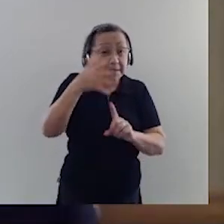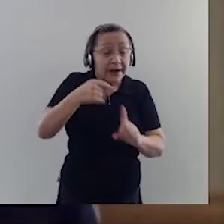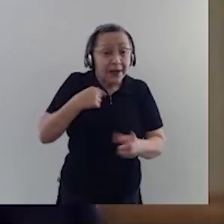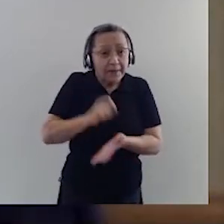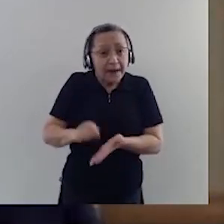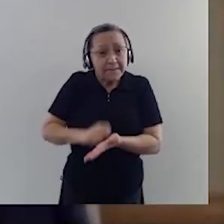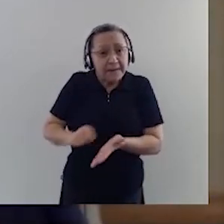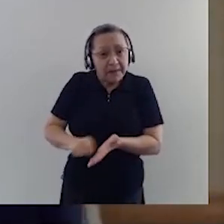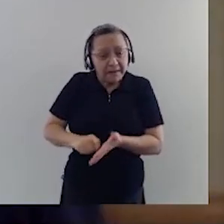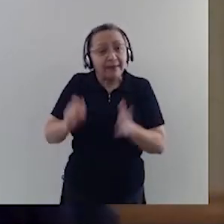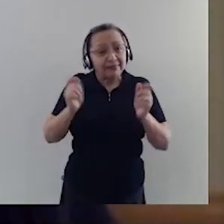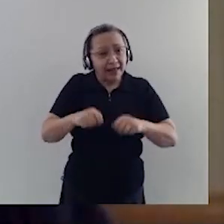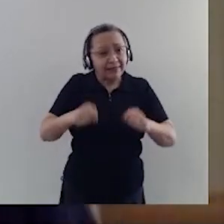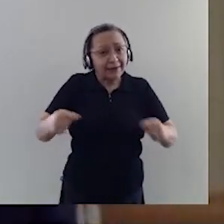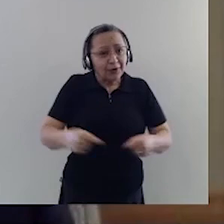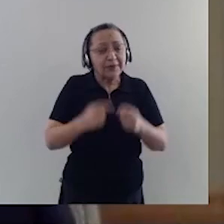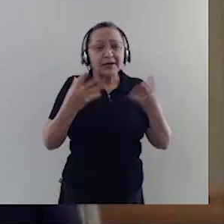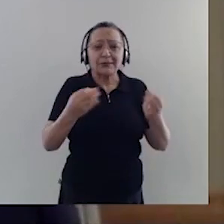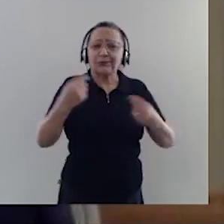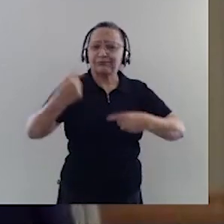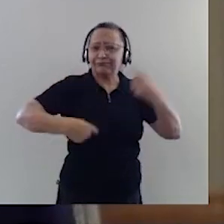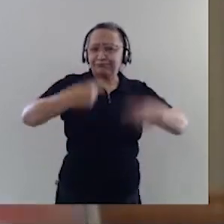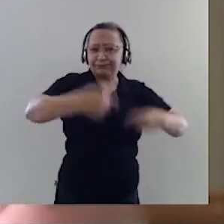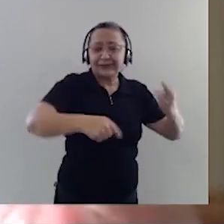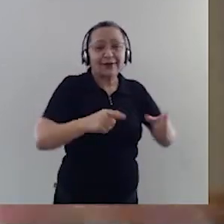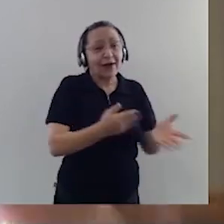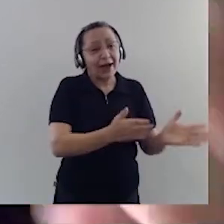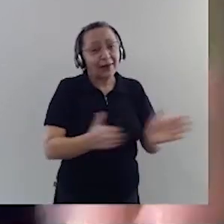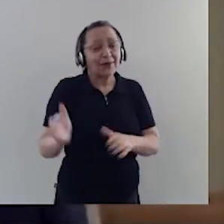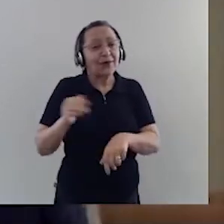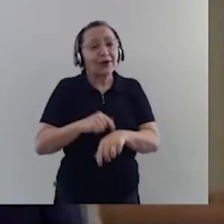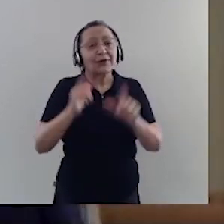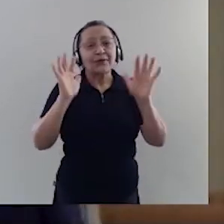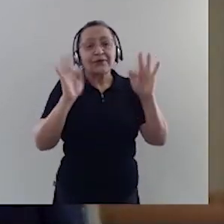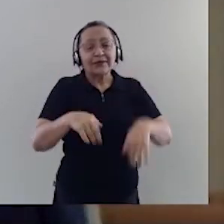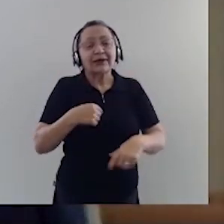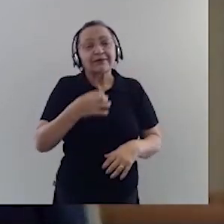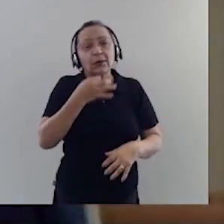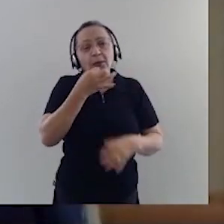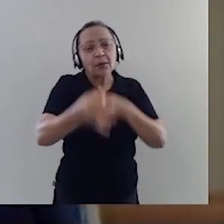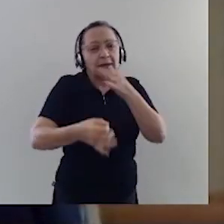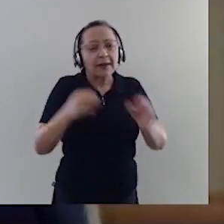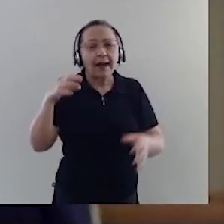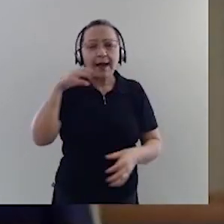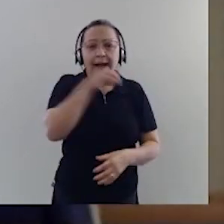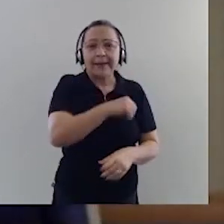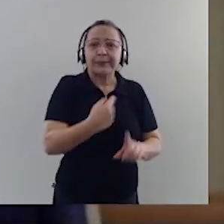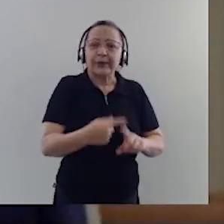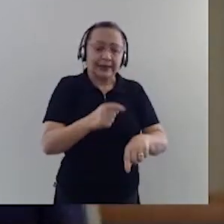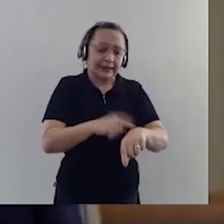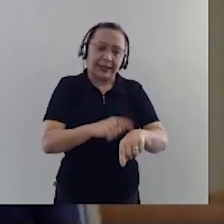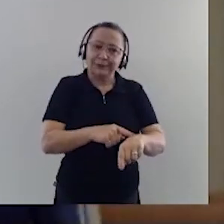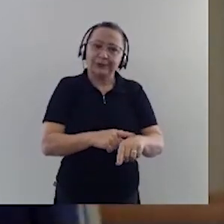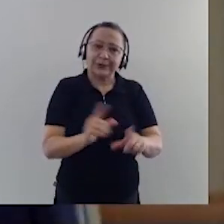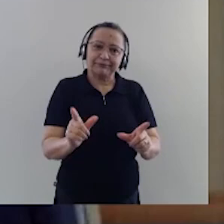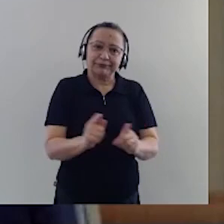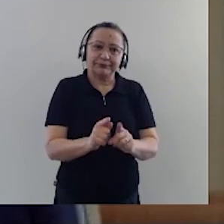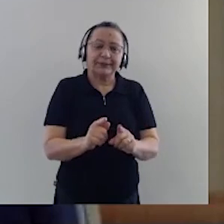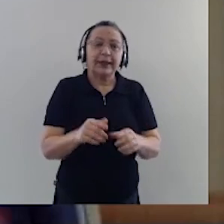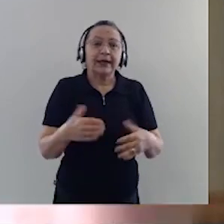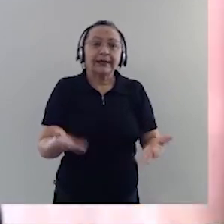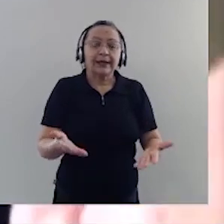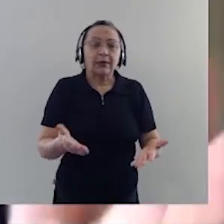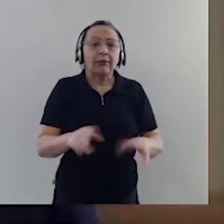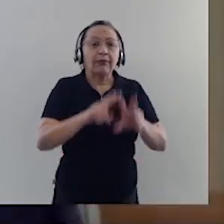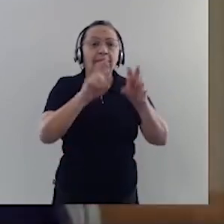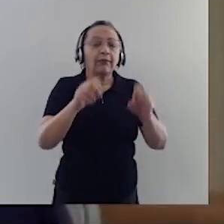grande debate. Nesse final, eu queria fazer um comentário rápido, já que nós não temos o tempo,